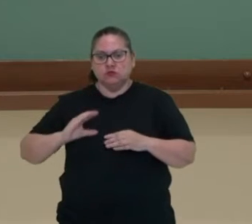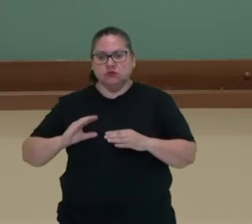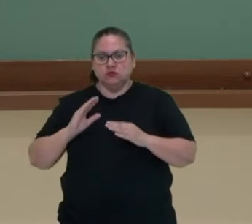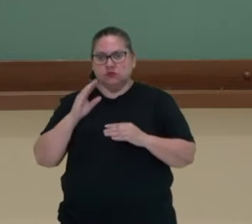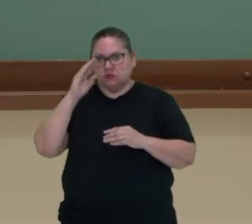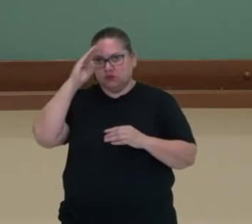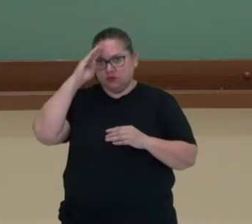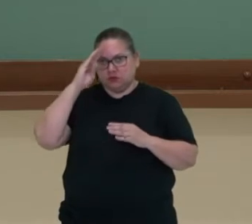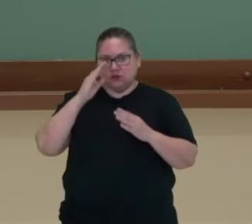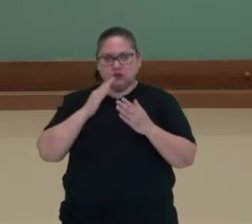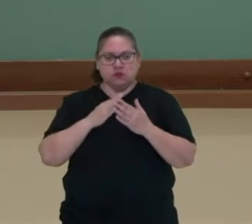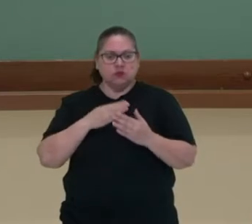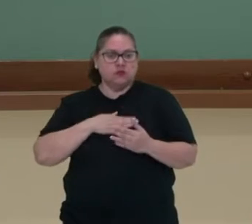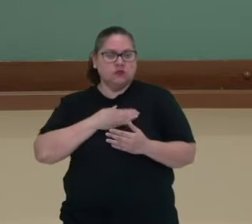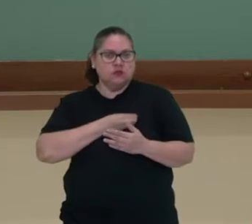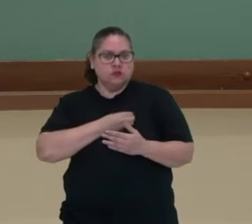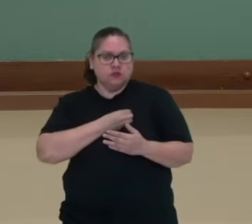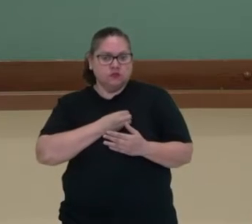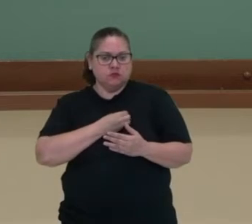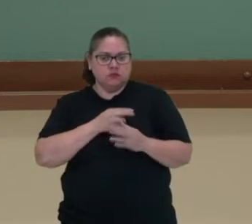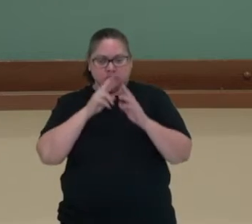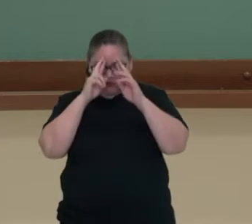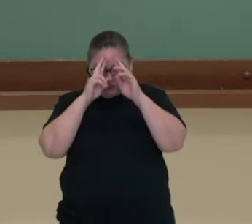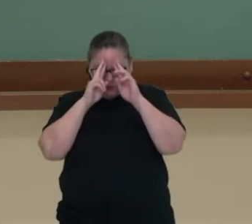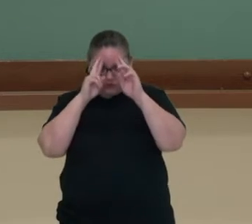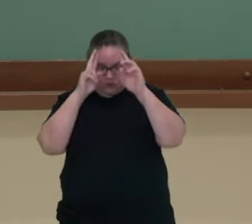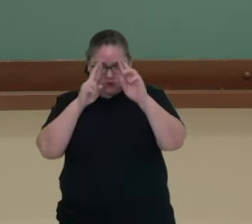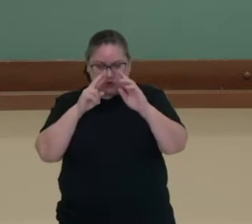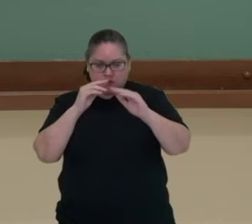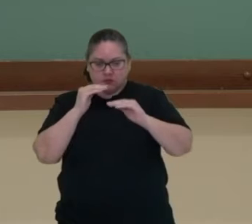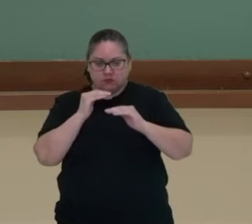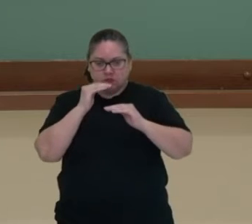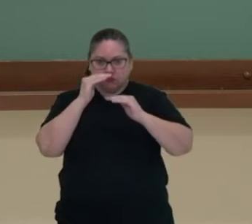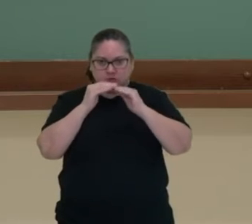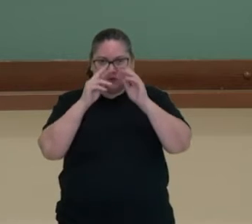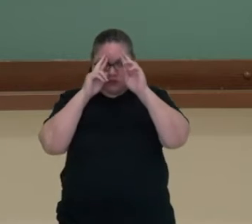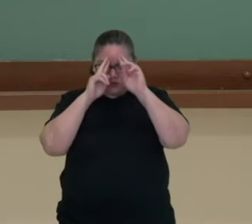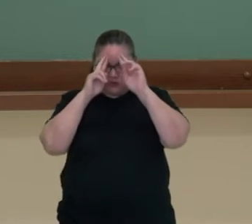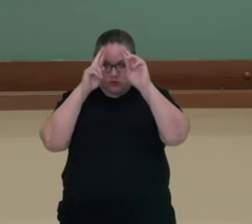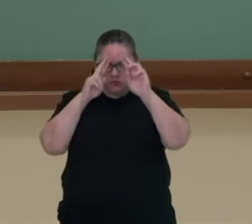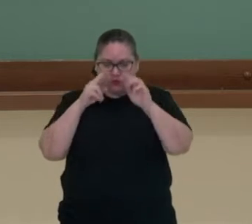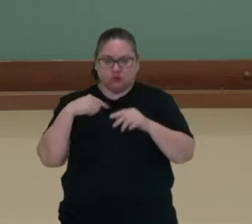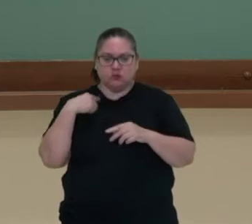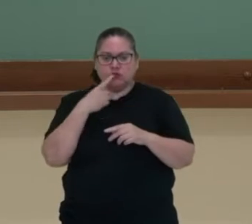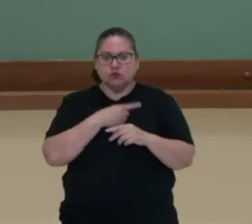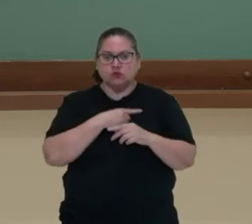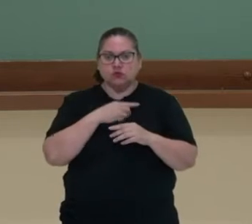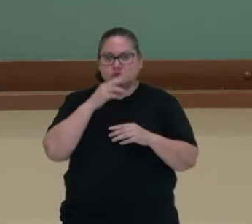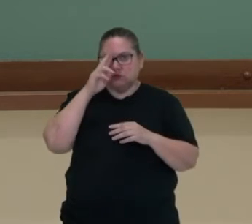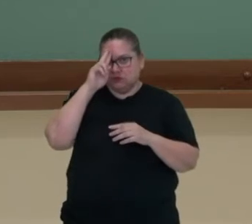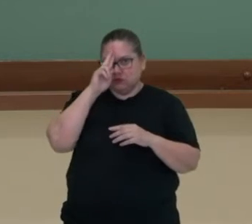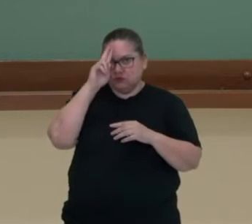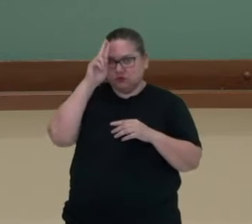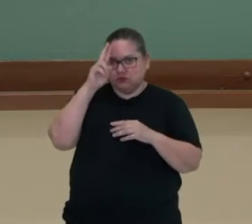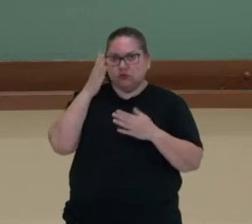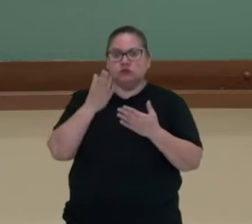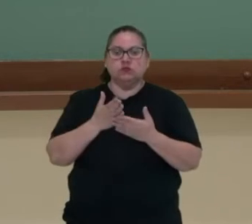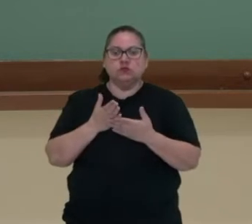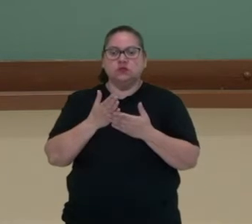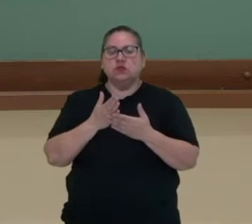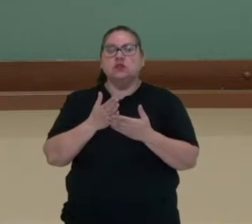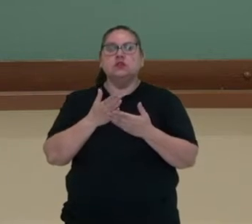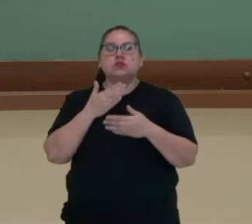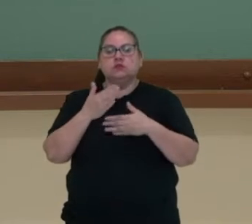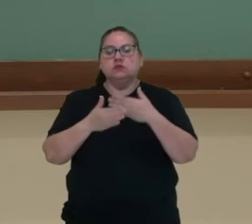também dentro da nossa vida, respeitar a hierarquia, respeitar os nossos superiores hierárquicos e